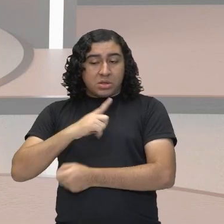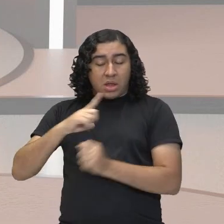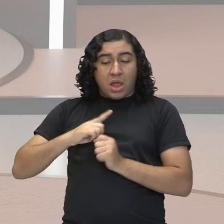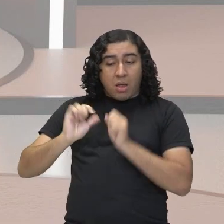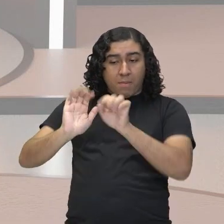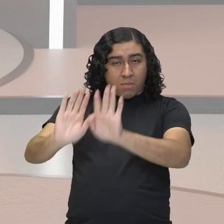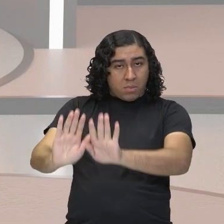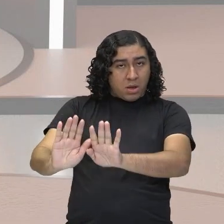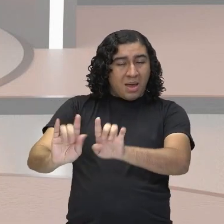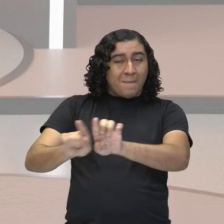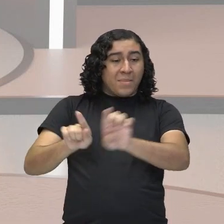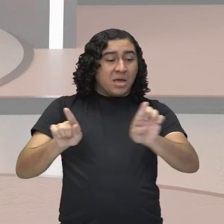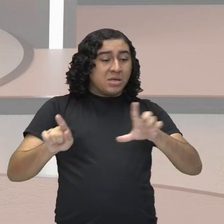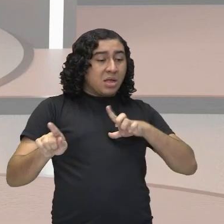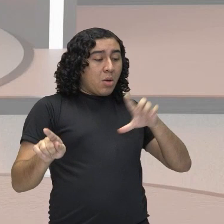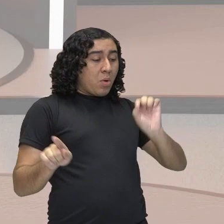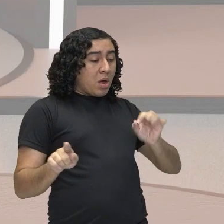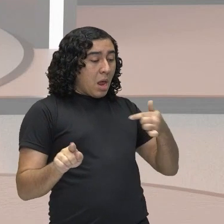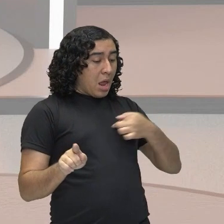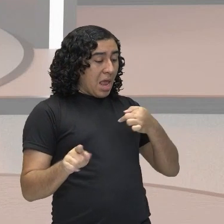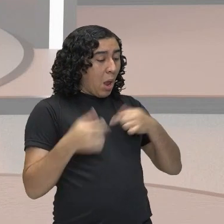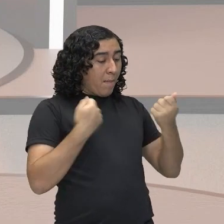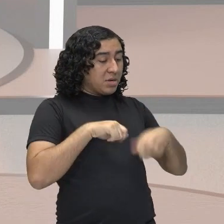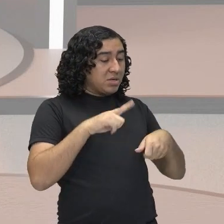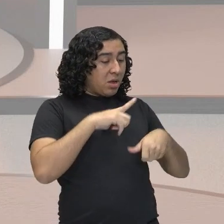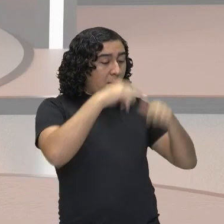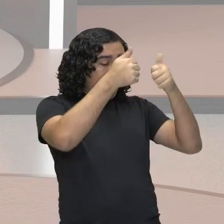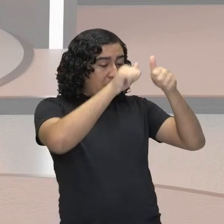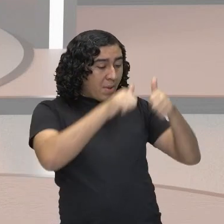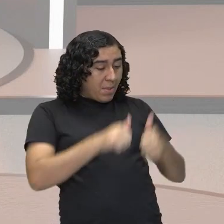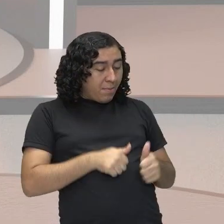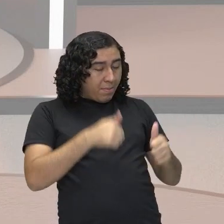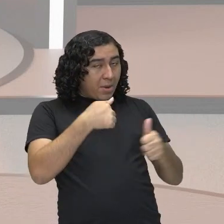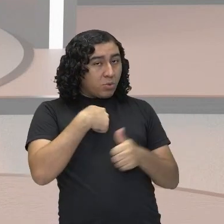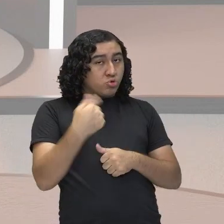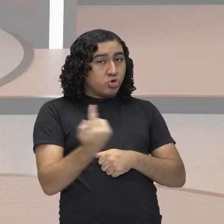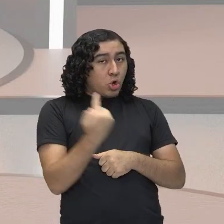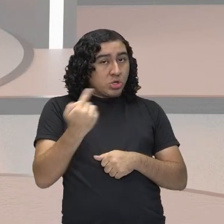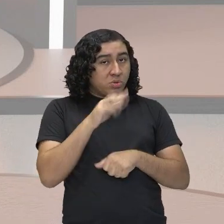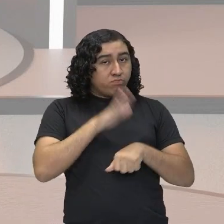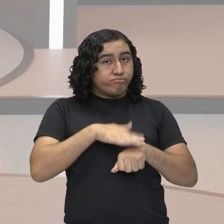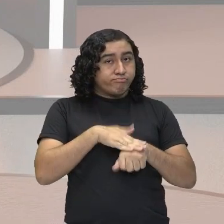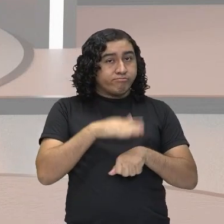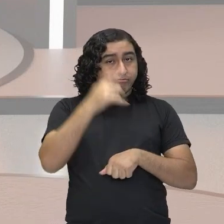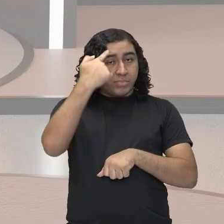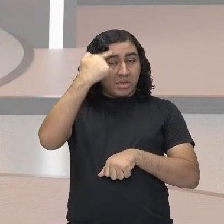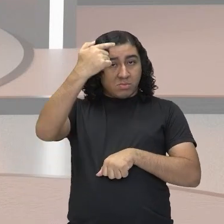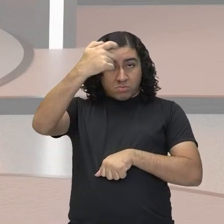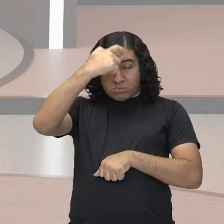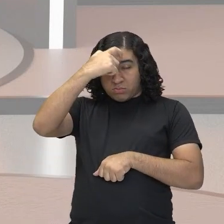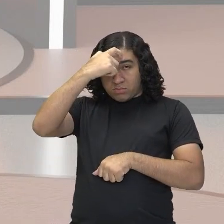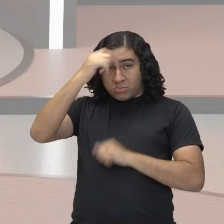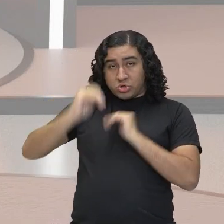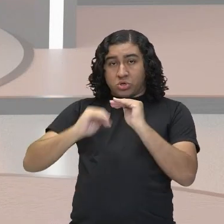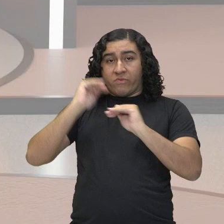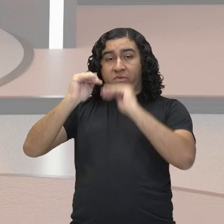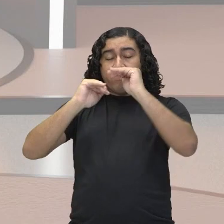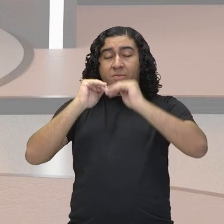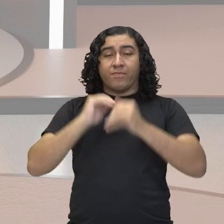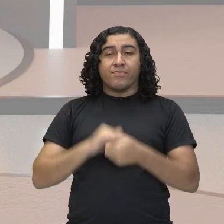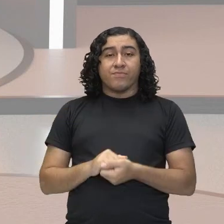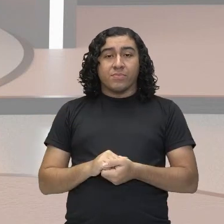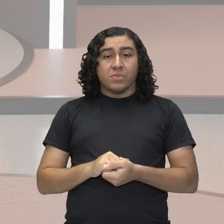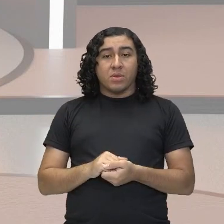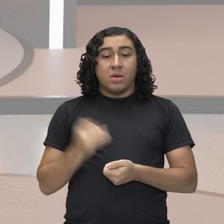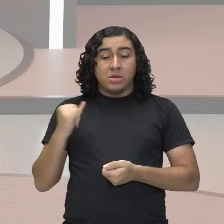que eu vou precisar o quê? Me construir, tá certo? Então, nesse ato de existir,